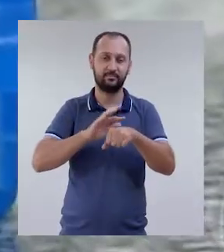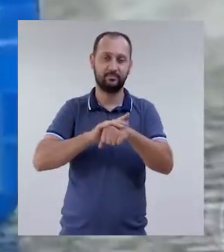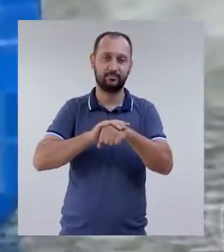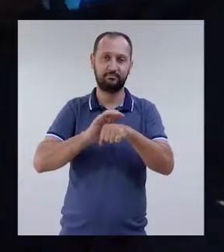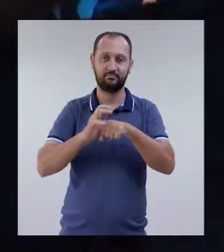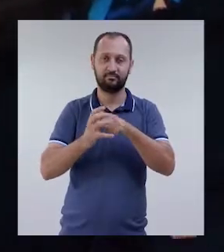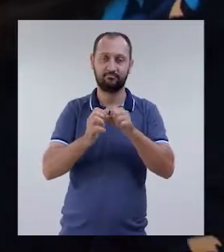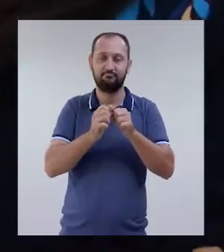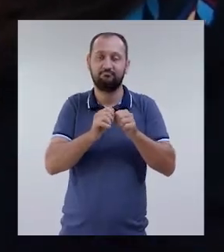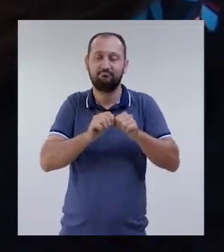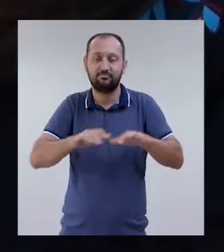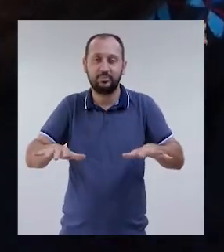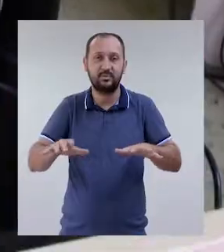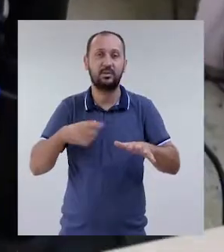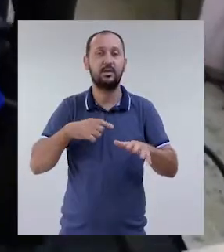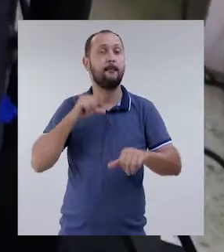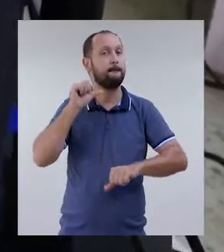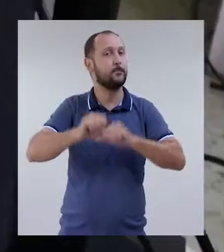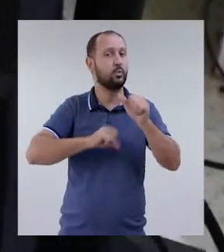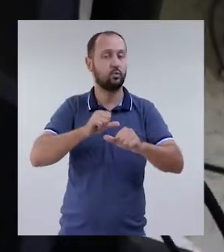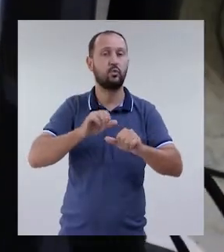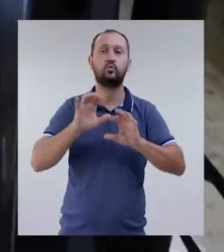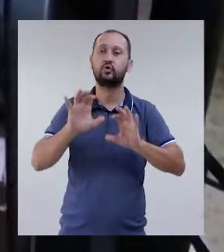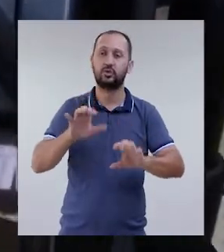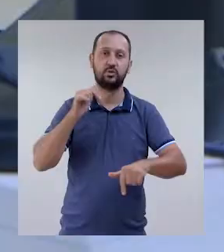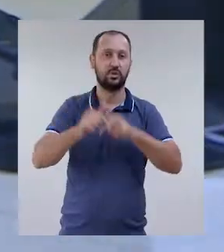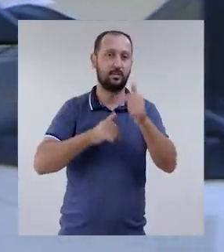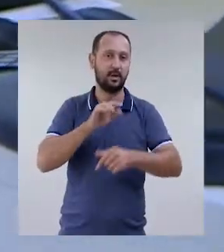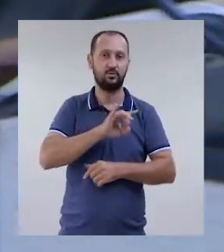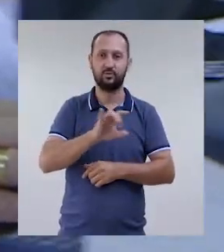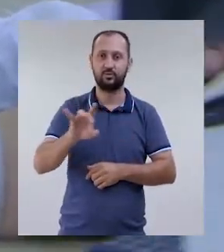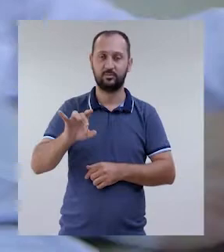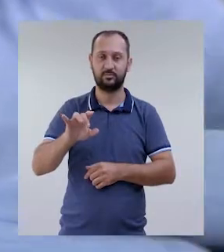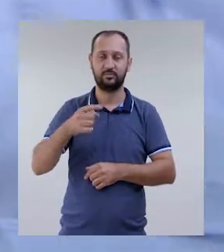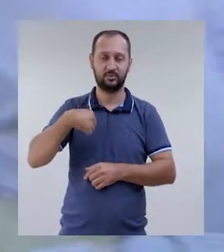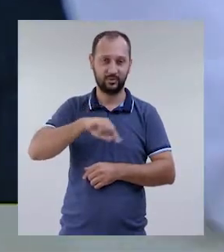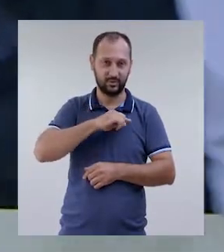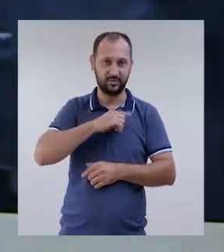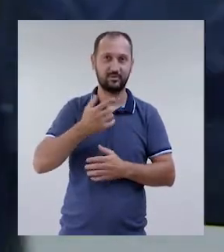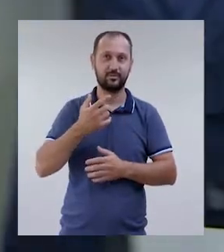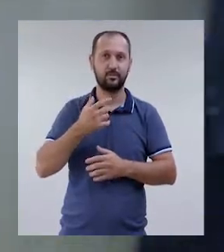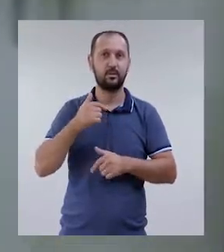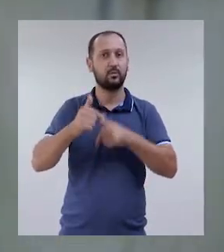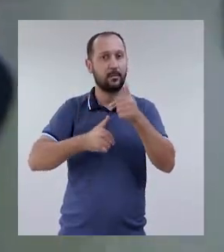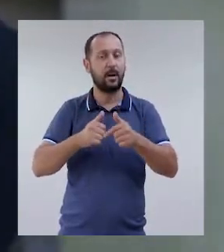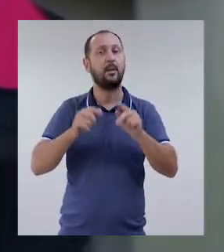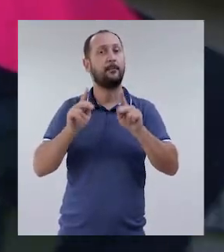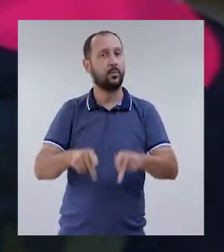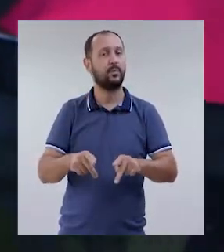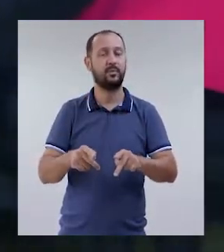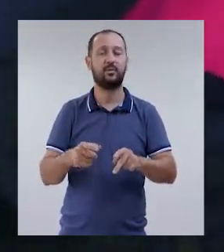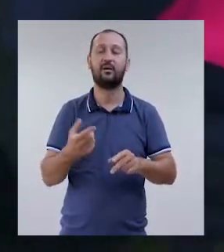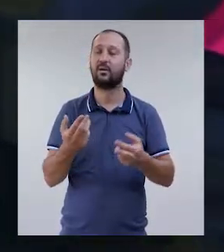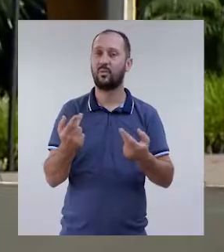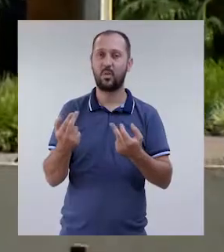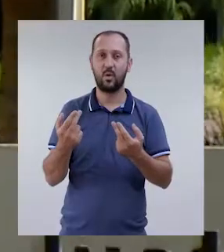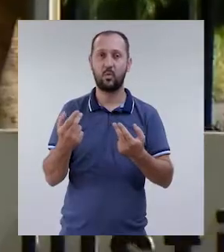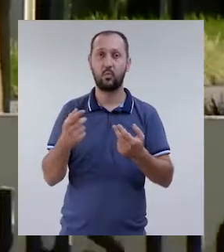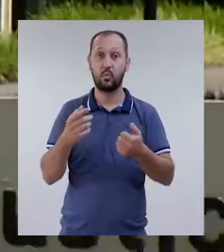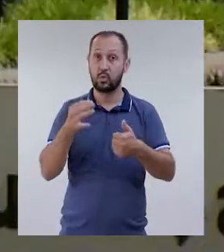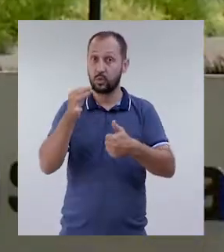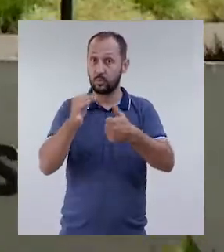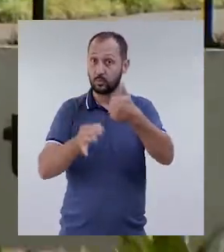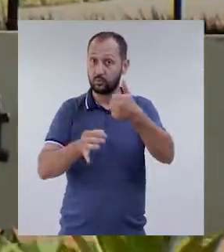que mudou drasticamente a rotina de trabalho de todos nós. No serviço público, isso não poderia ser diferente. O Tribunal